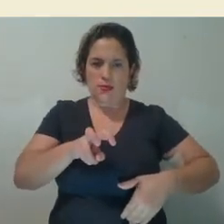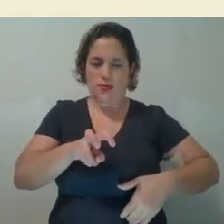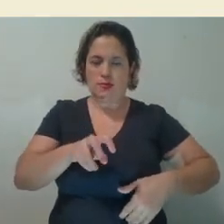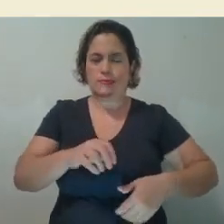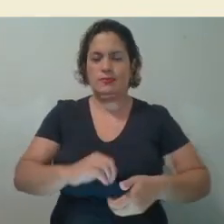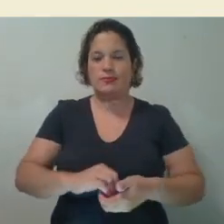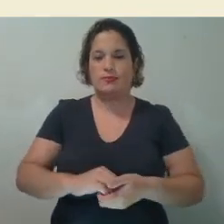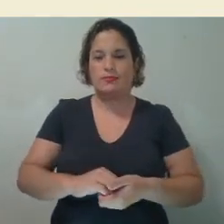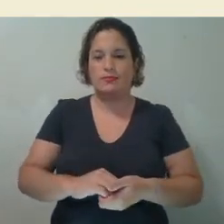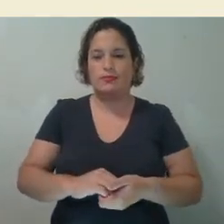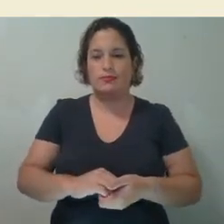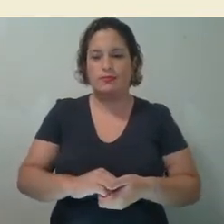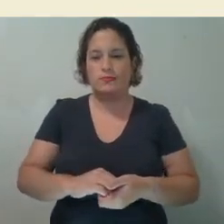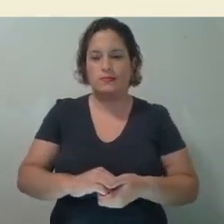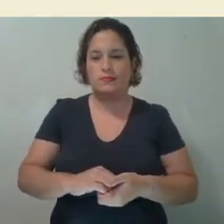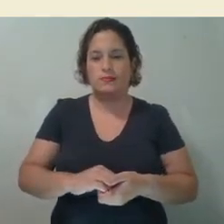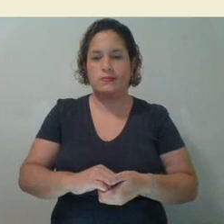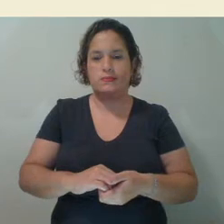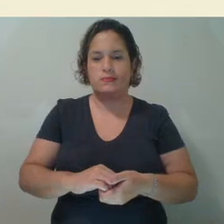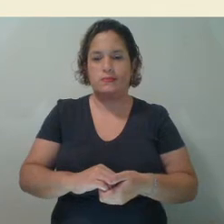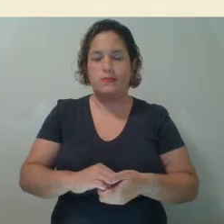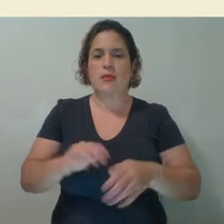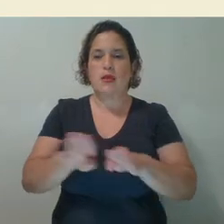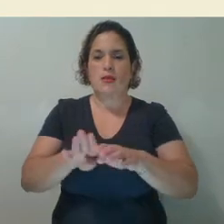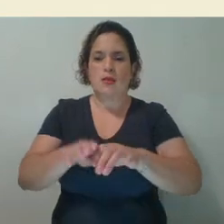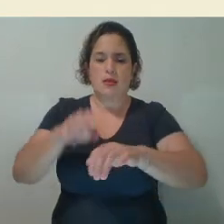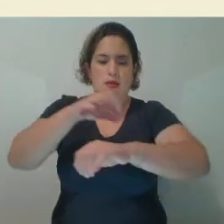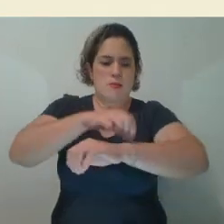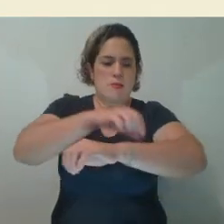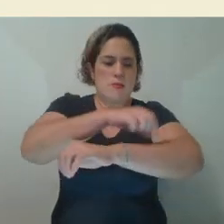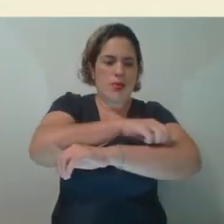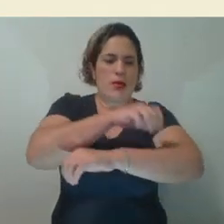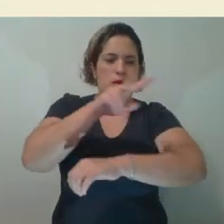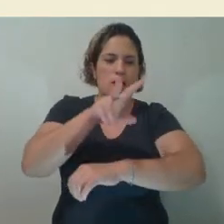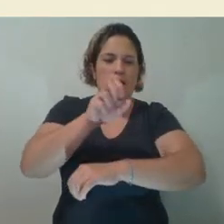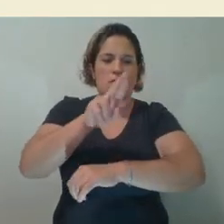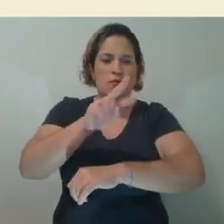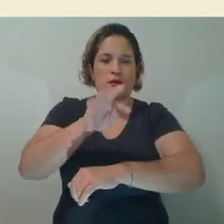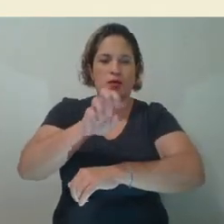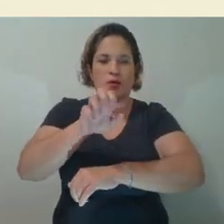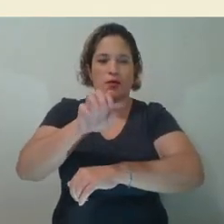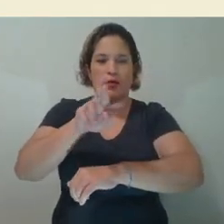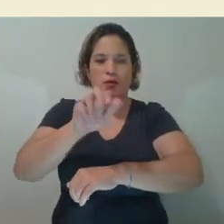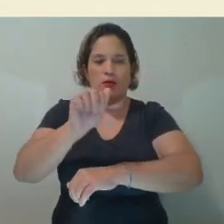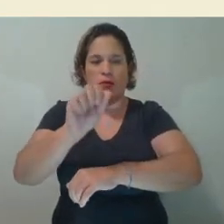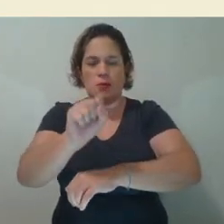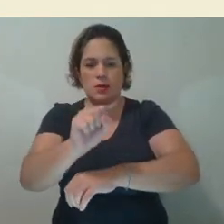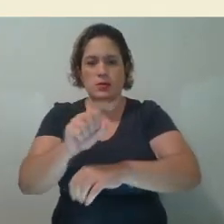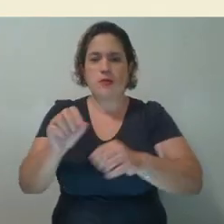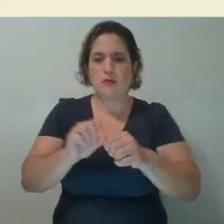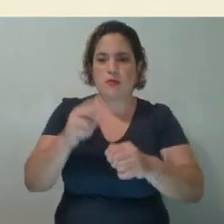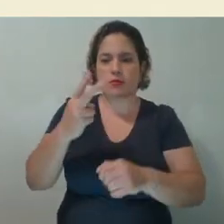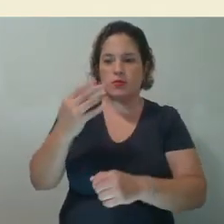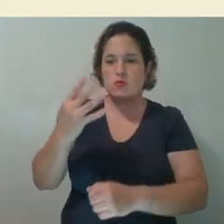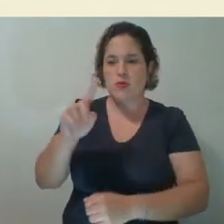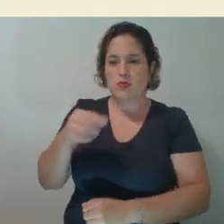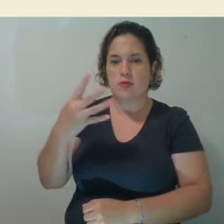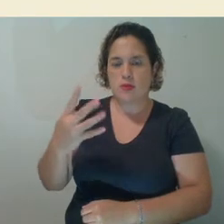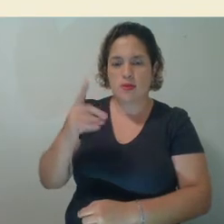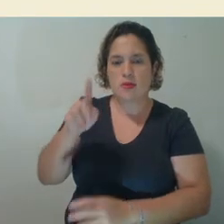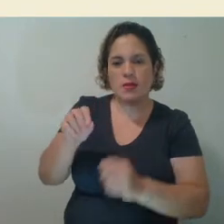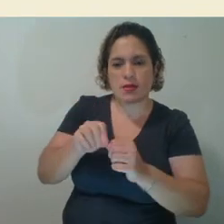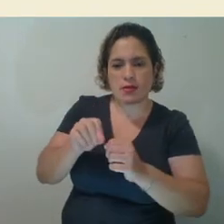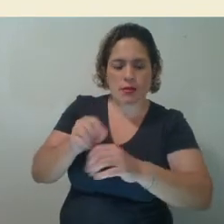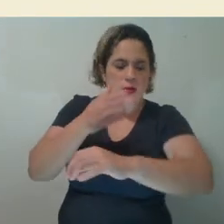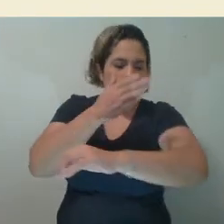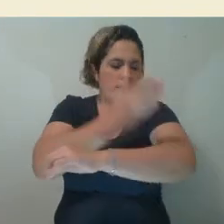ai meu Deus, desculpa, e vértebras até a quarta costela, e 24,4% era considerado